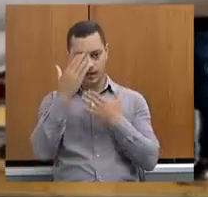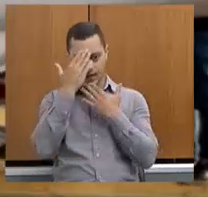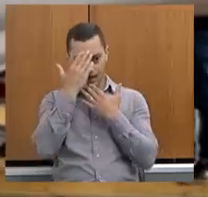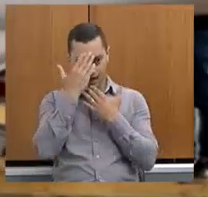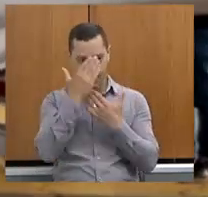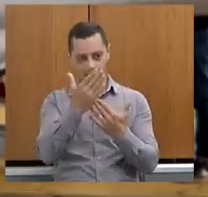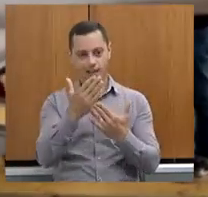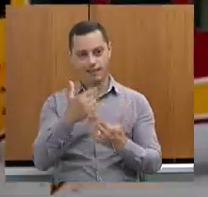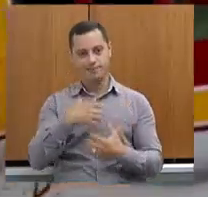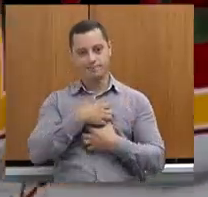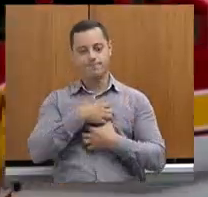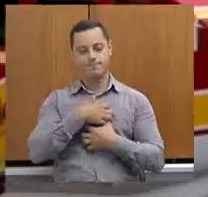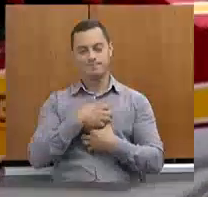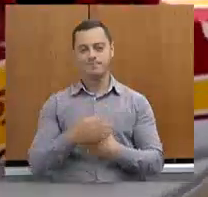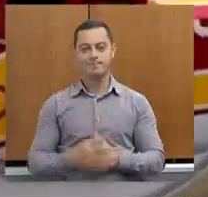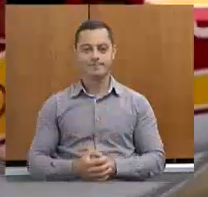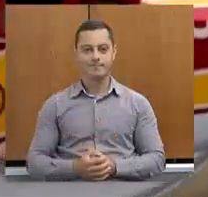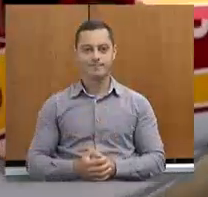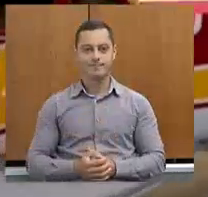feliz